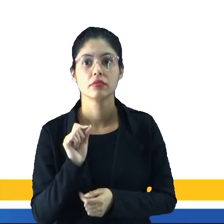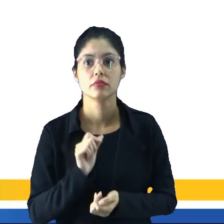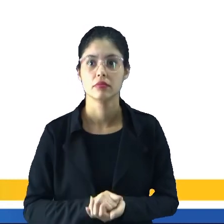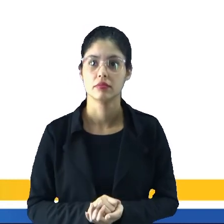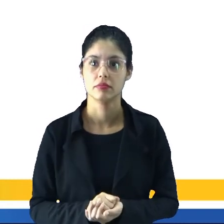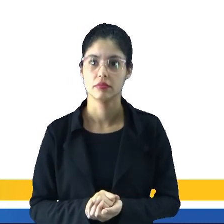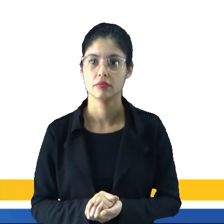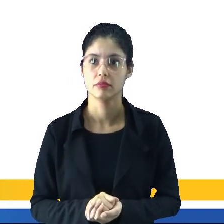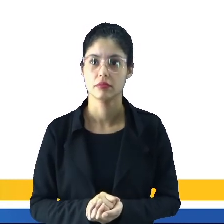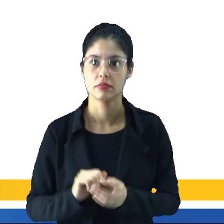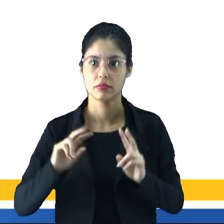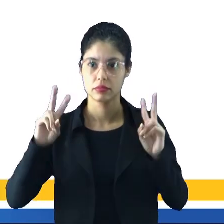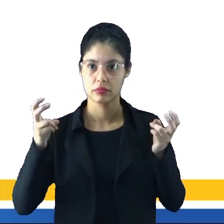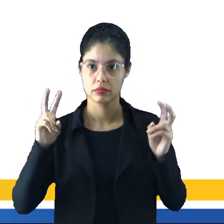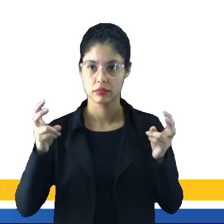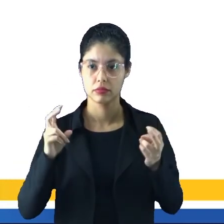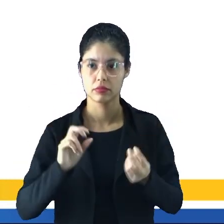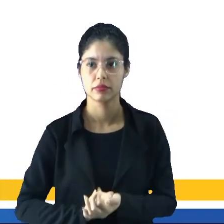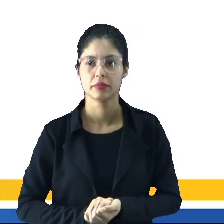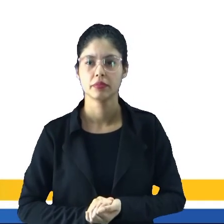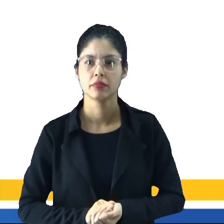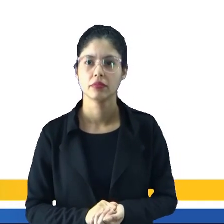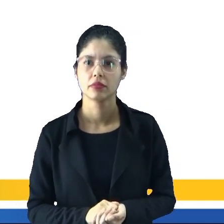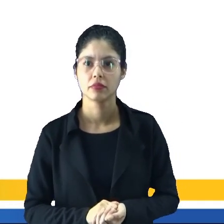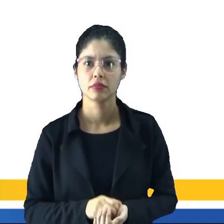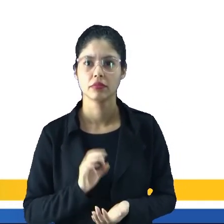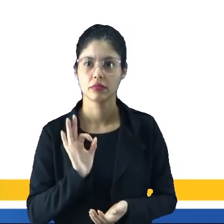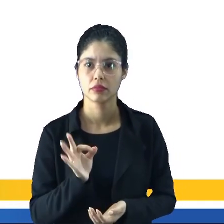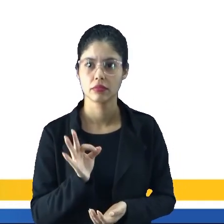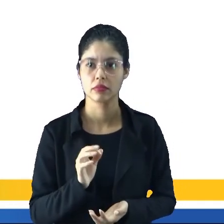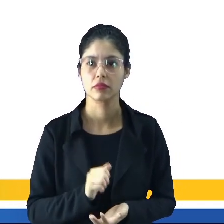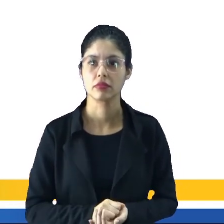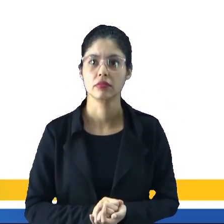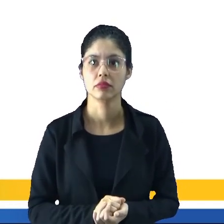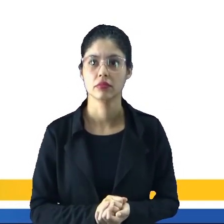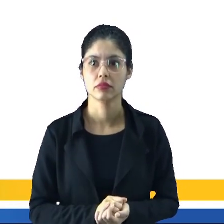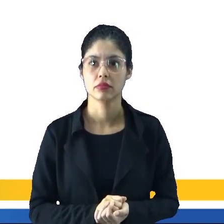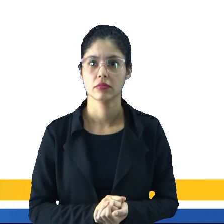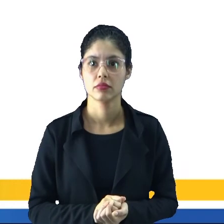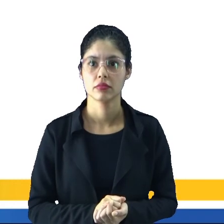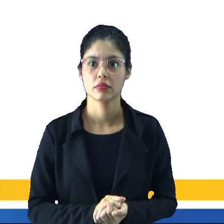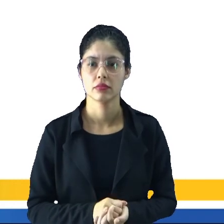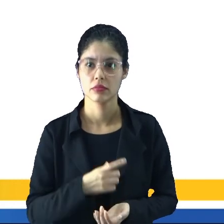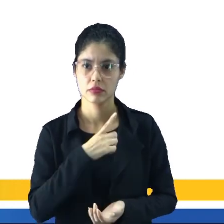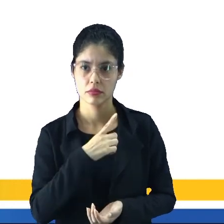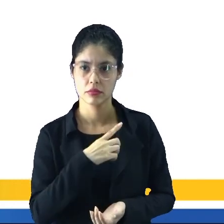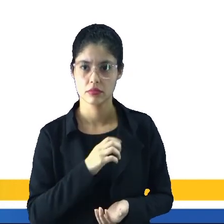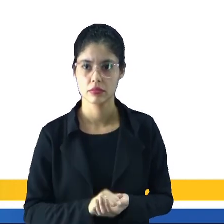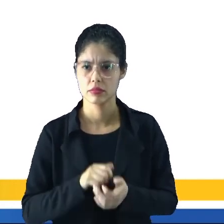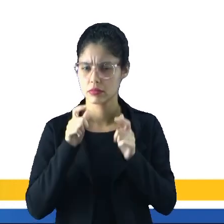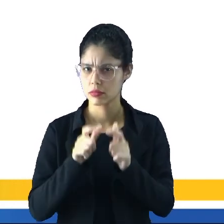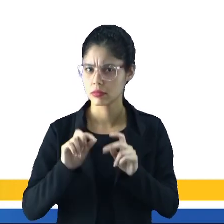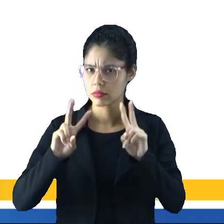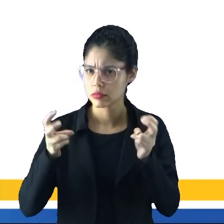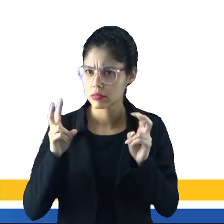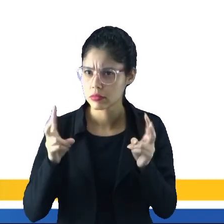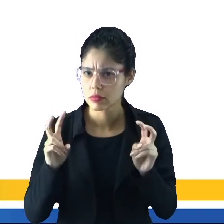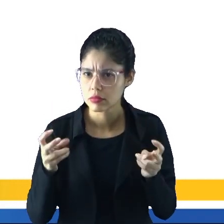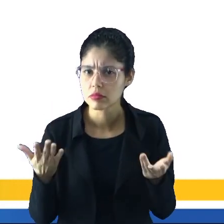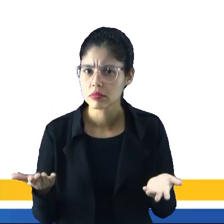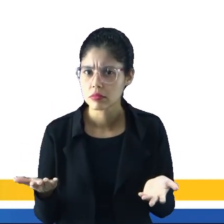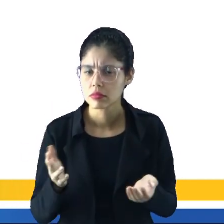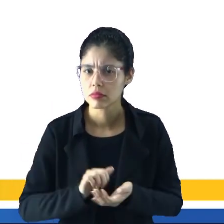entre aspas, certo? Aqui o texto, onde é que estão as